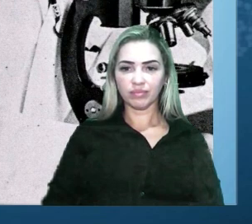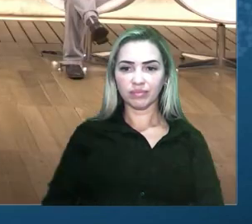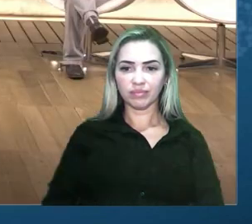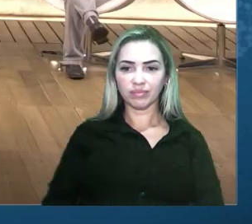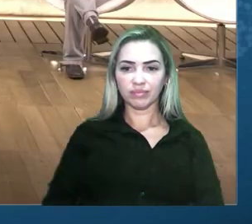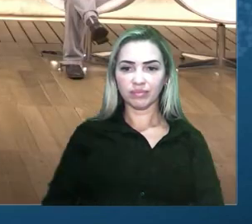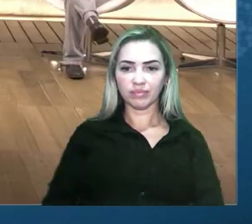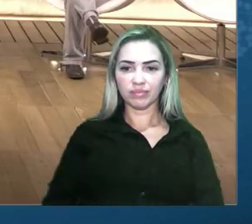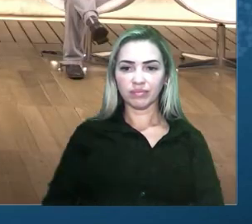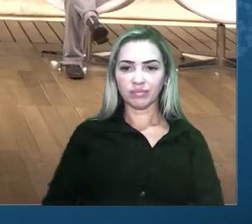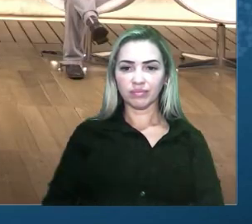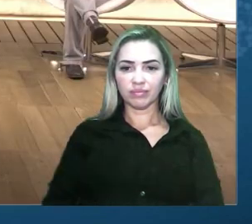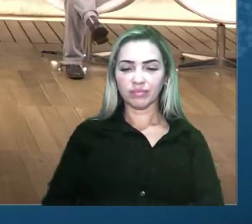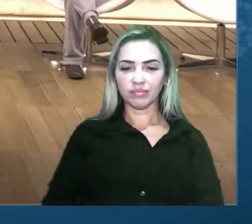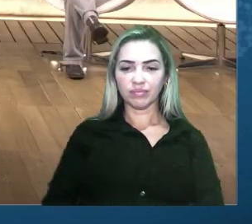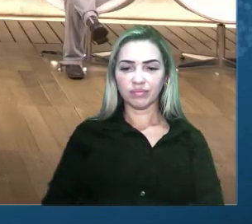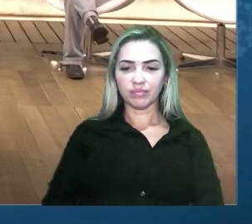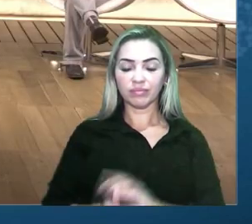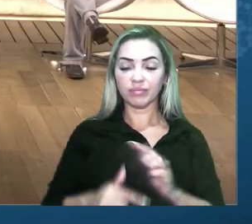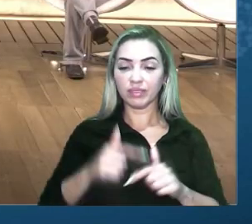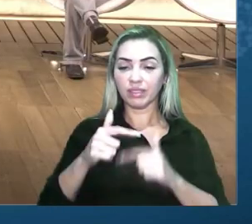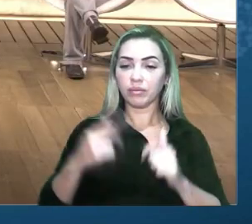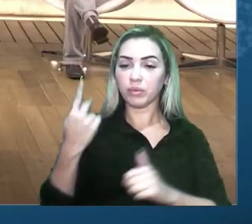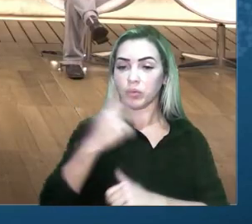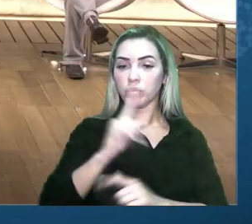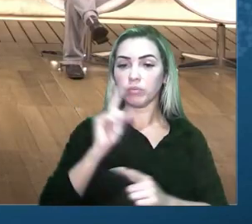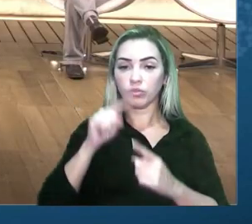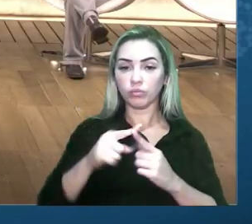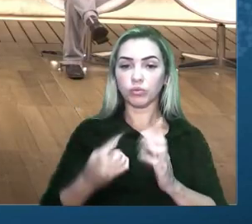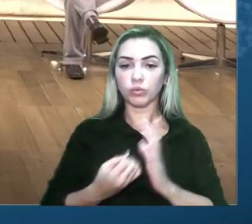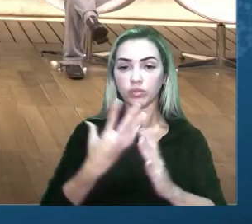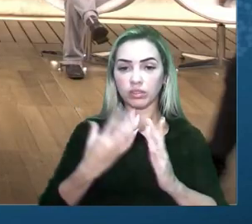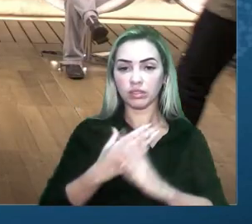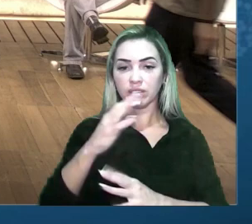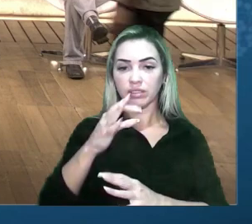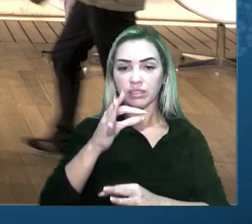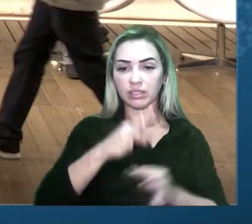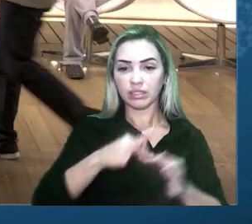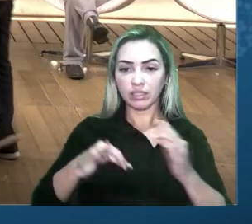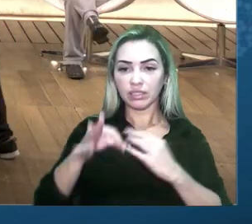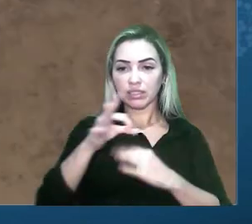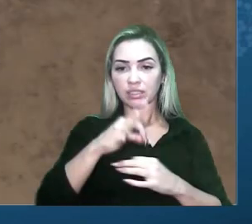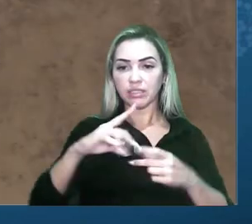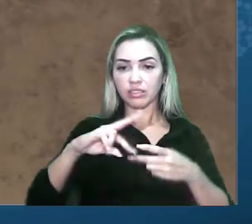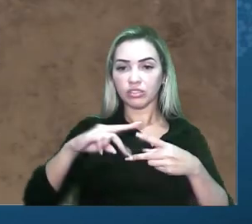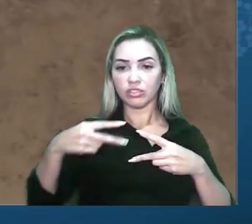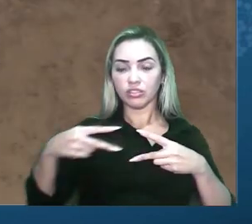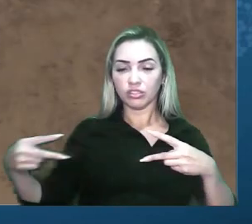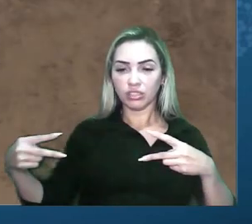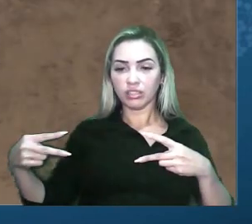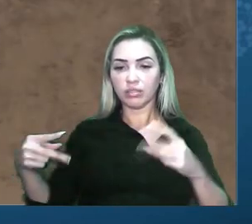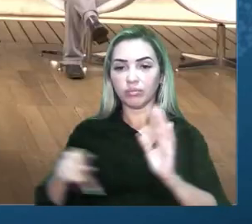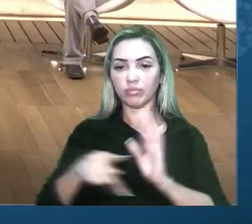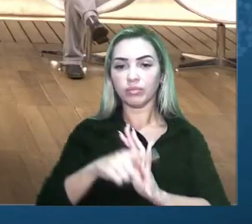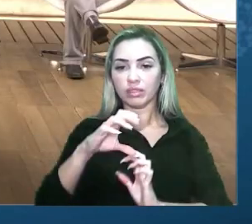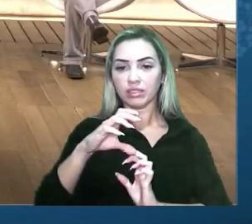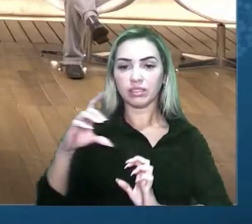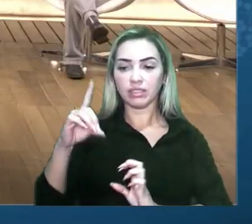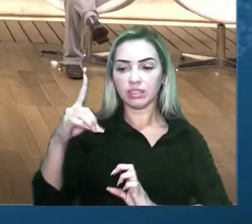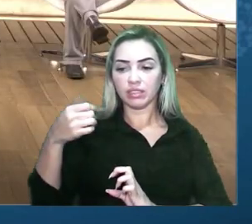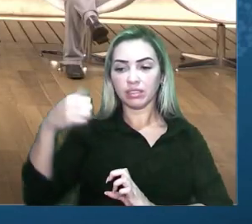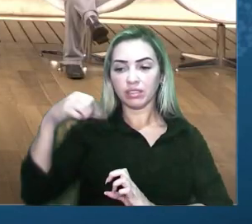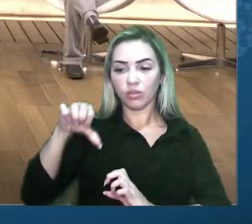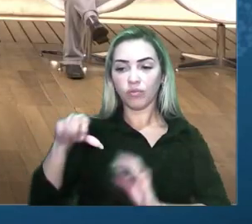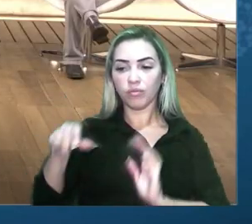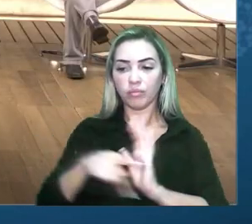O trabalho teve como objetivo a produção de células CAR-T universais alogenéicas off the gel anti-CD19 pela técnica de CRISPR.